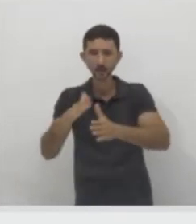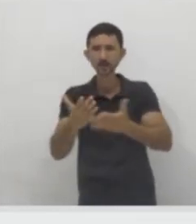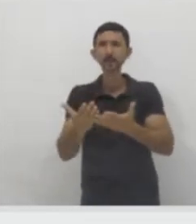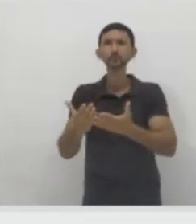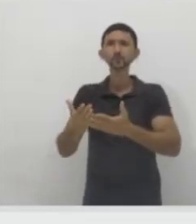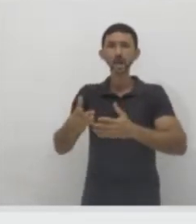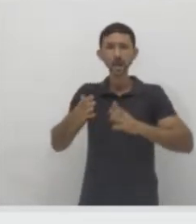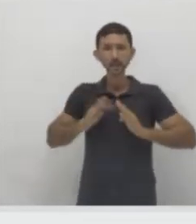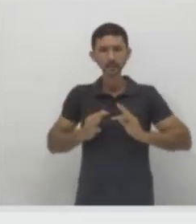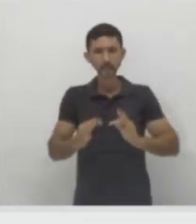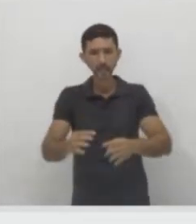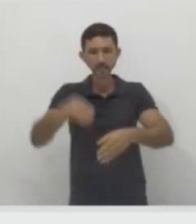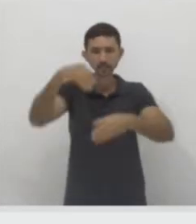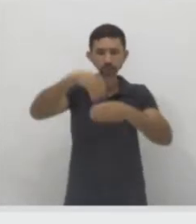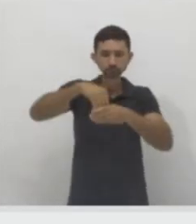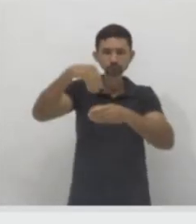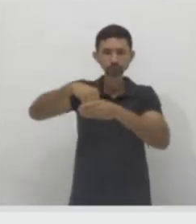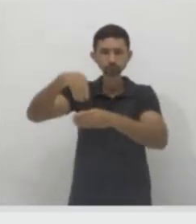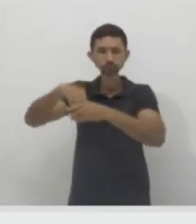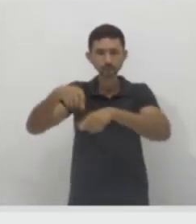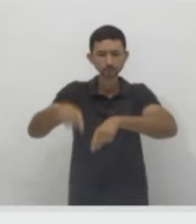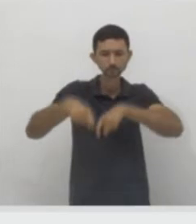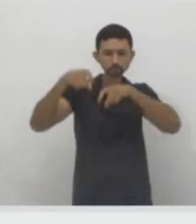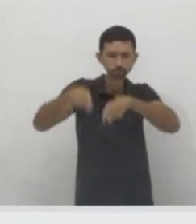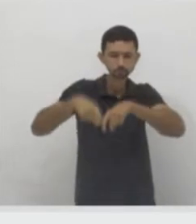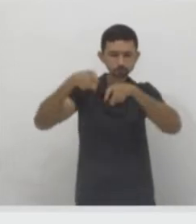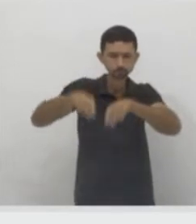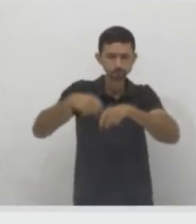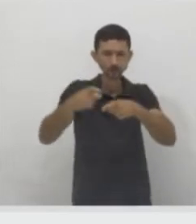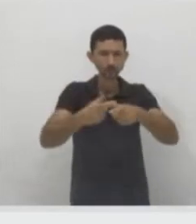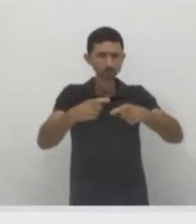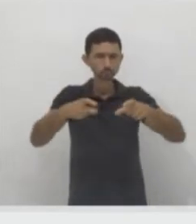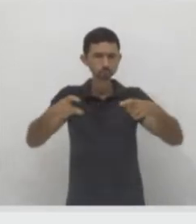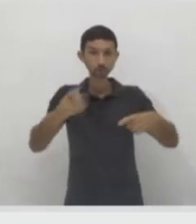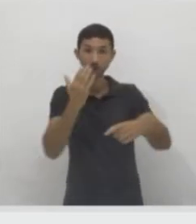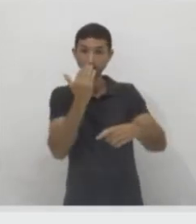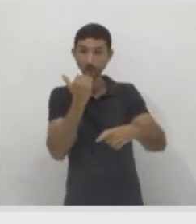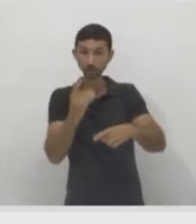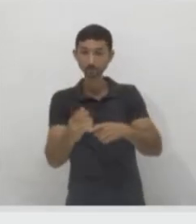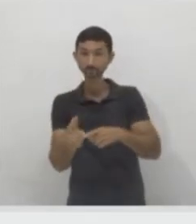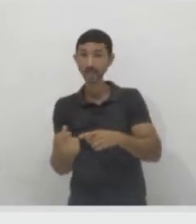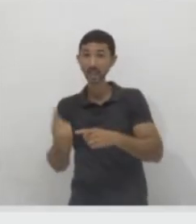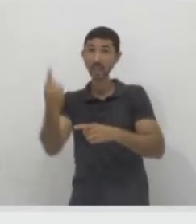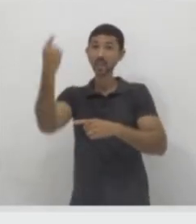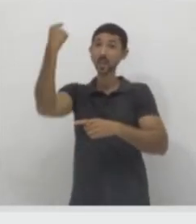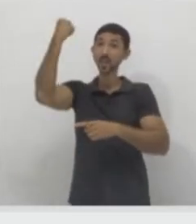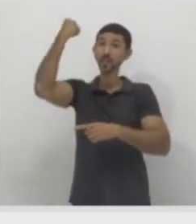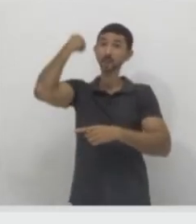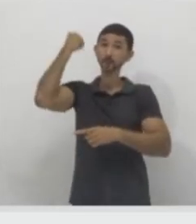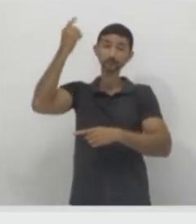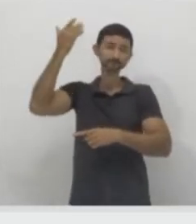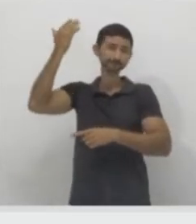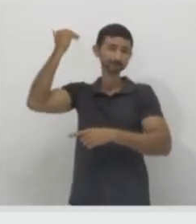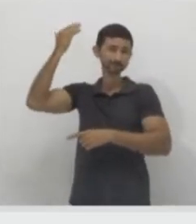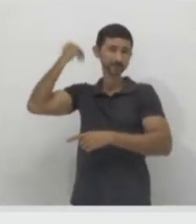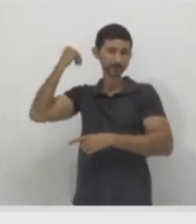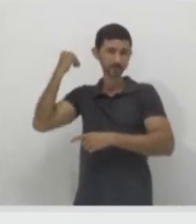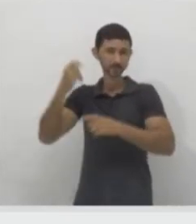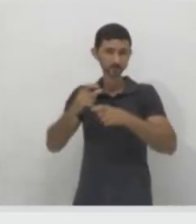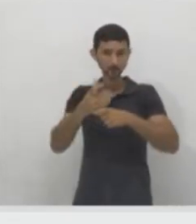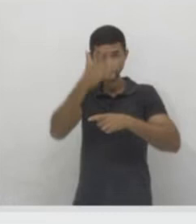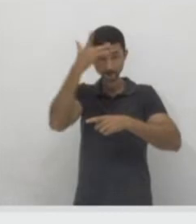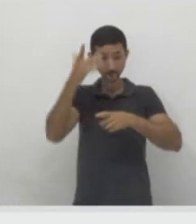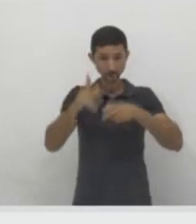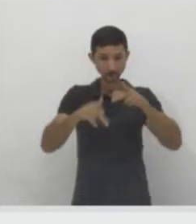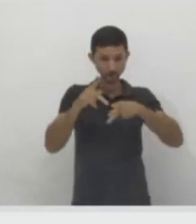iniciado a técnica da agricultura, já tinha uma fartura maior de alimento. Lá no Neolítico, a gente já consegue observar um aumento da população.